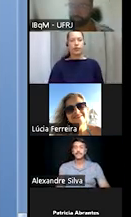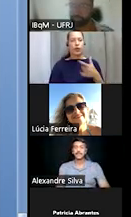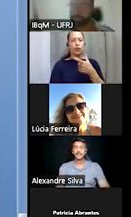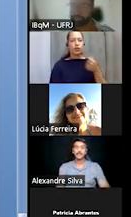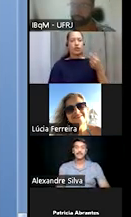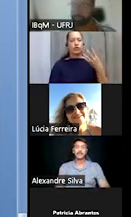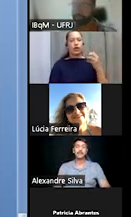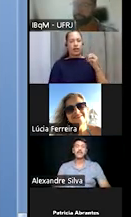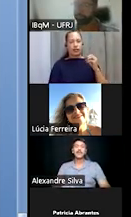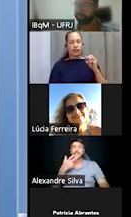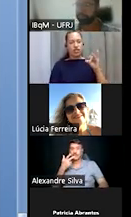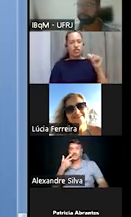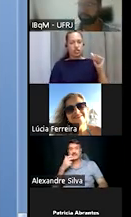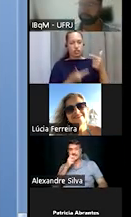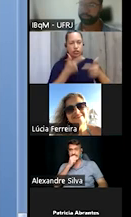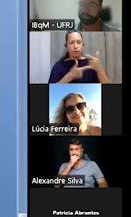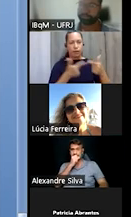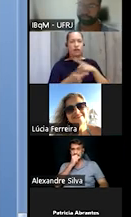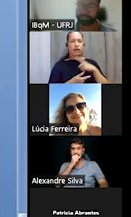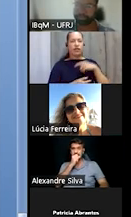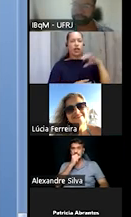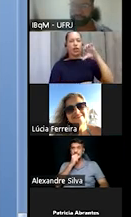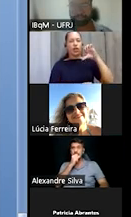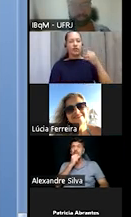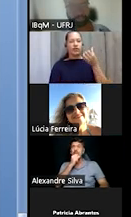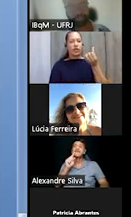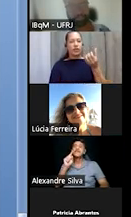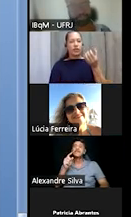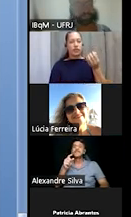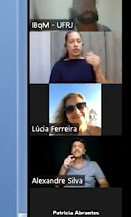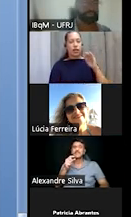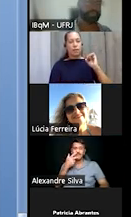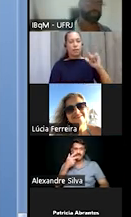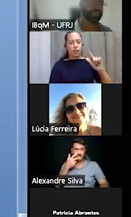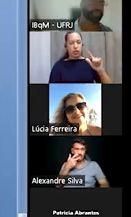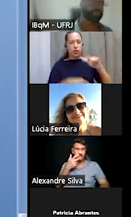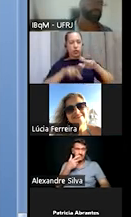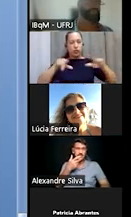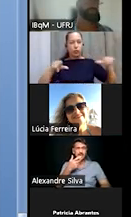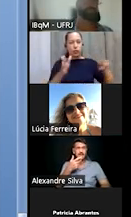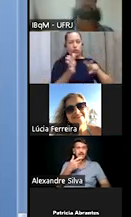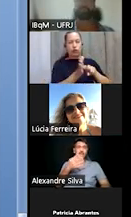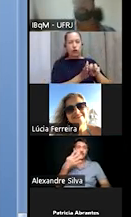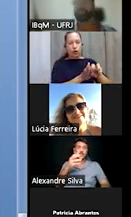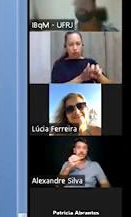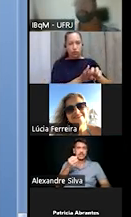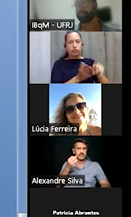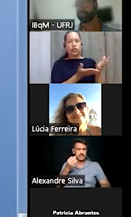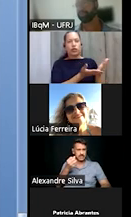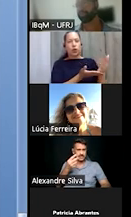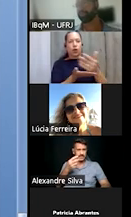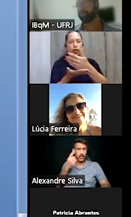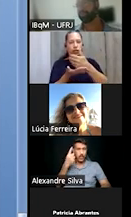sábados, nós teremos 960.000 exemplares fósseis sendo coletados em um